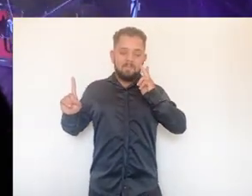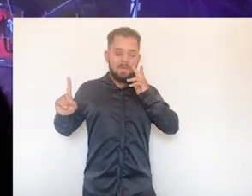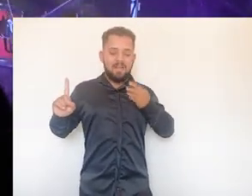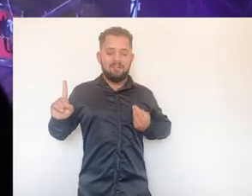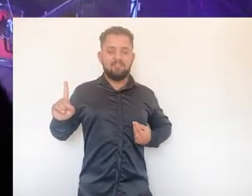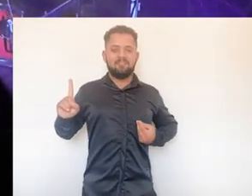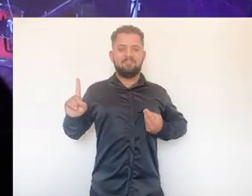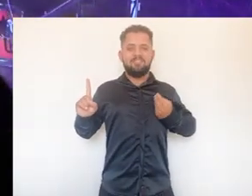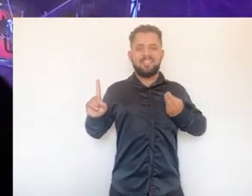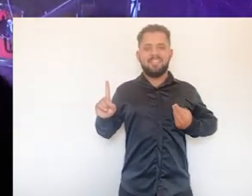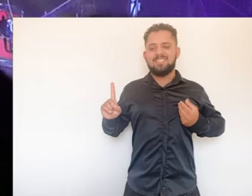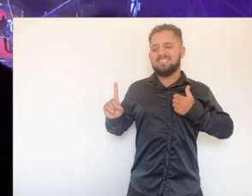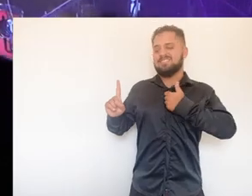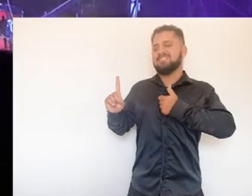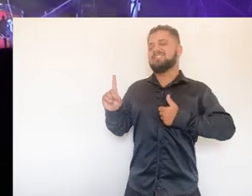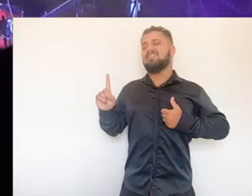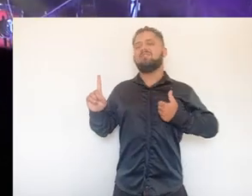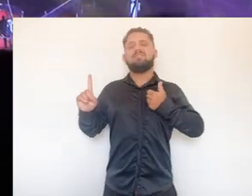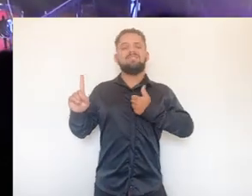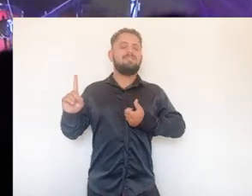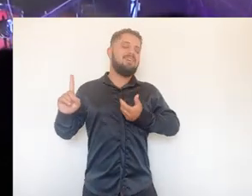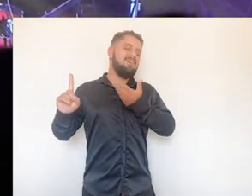medos, nada.